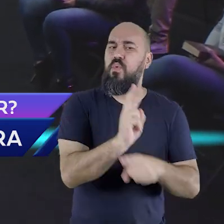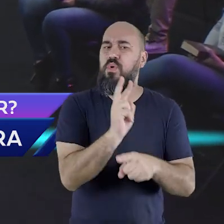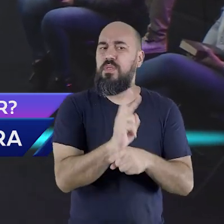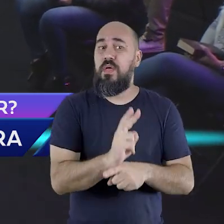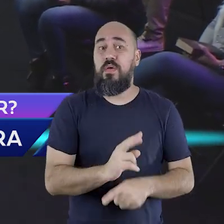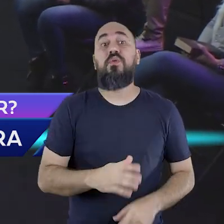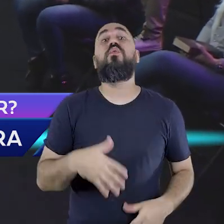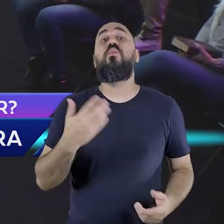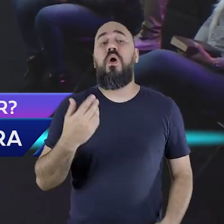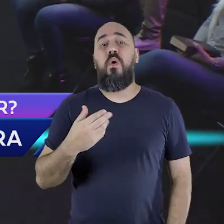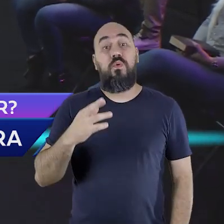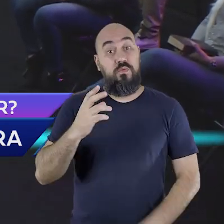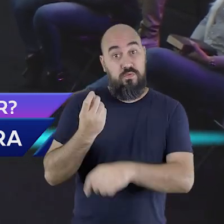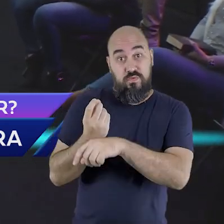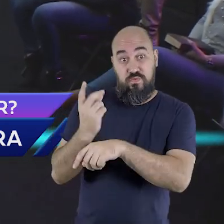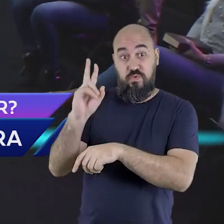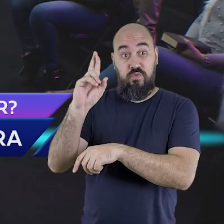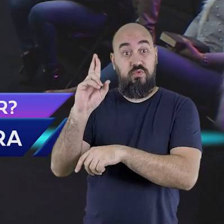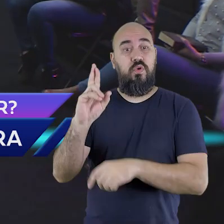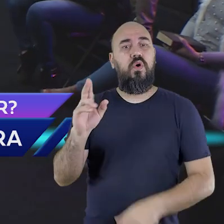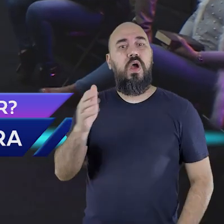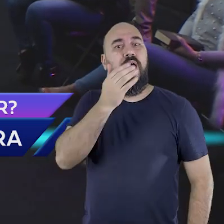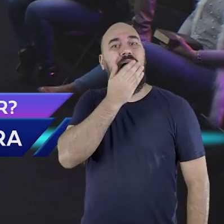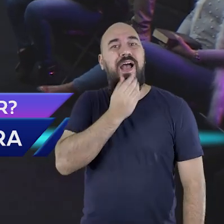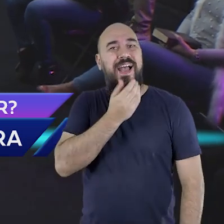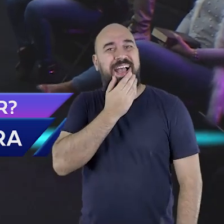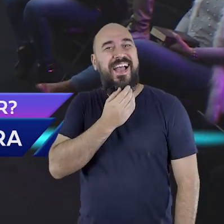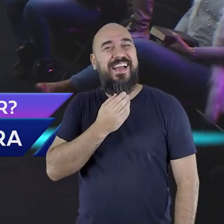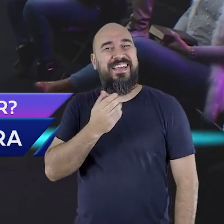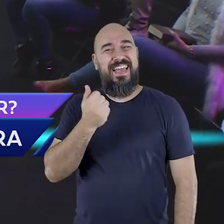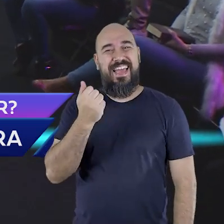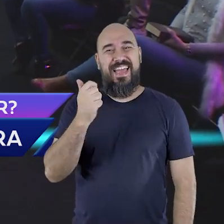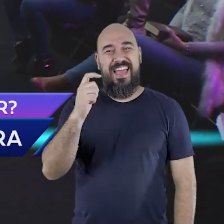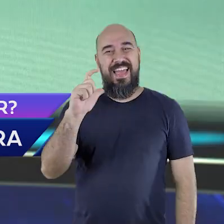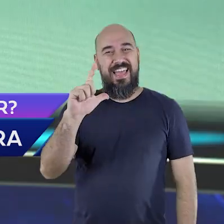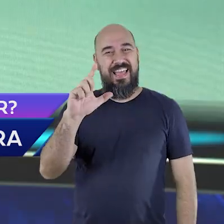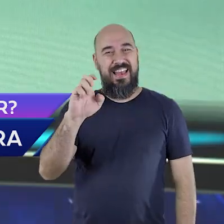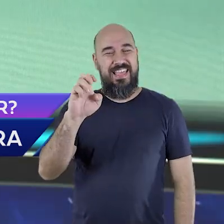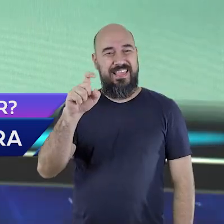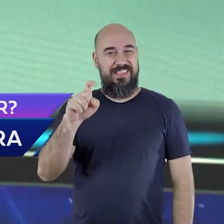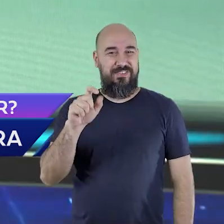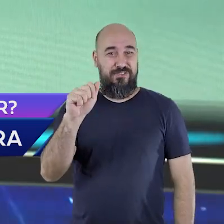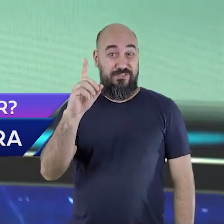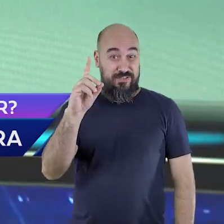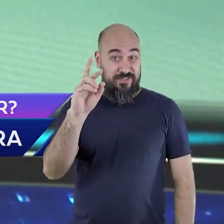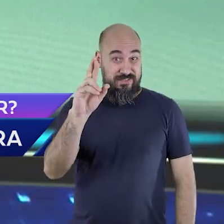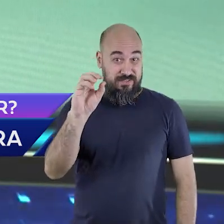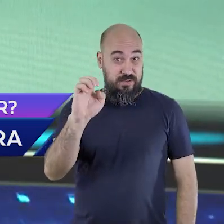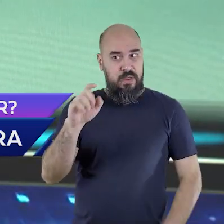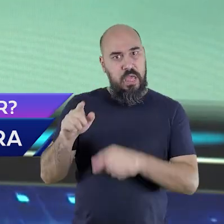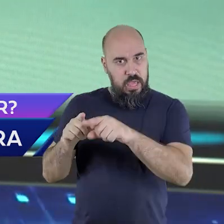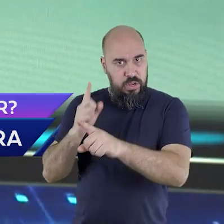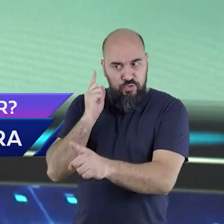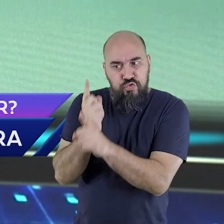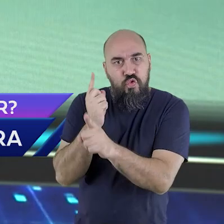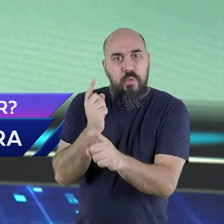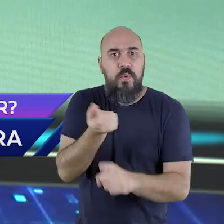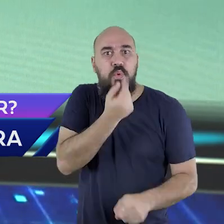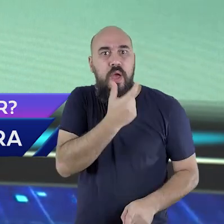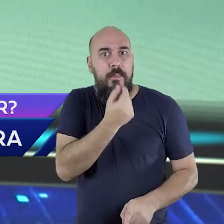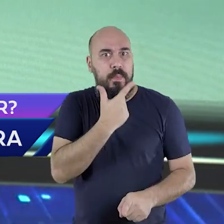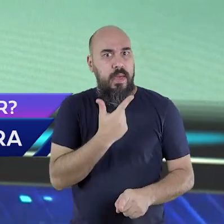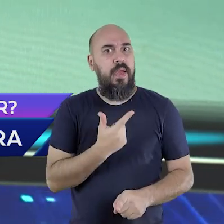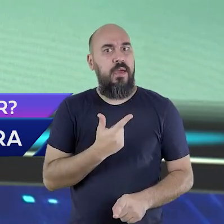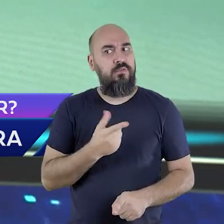enviado foi o Dr. Alexandre Fleming, aquele que havia descoberto a penicilina. Mais tarde,